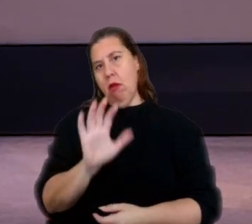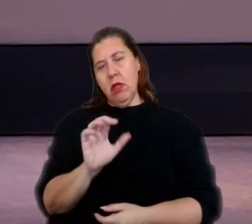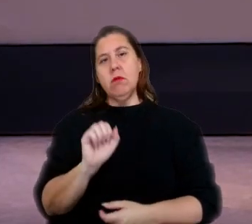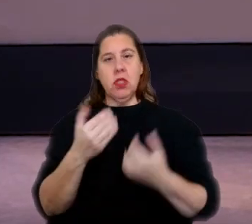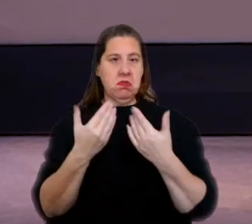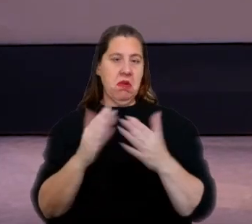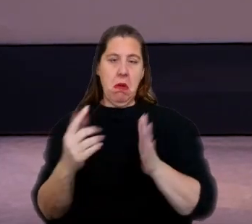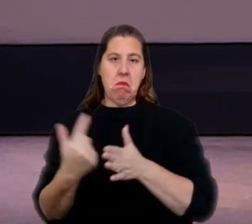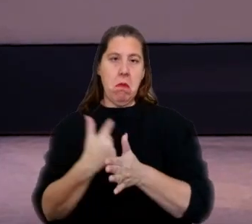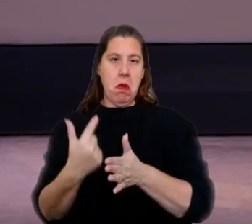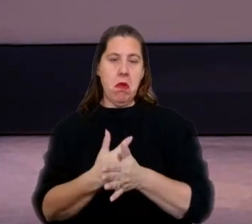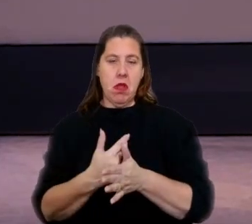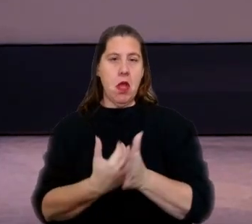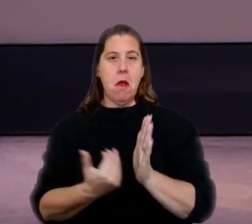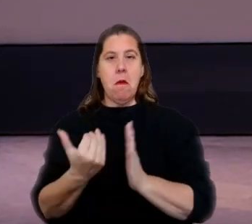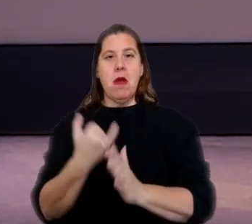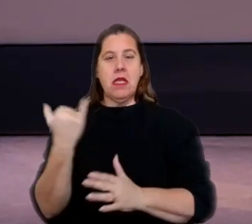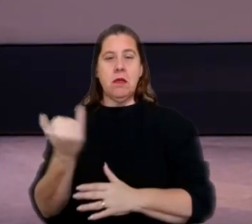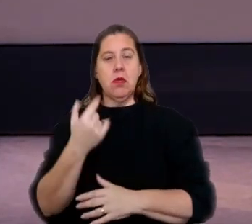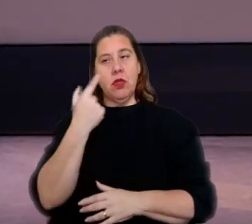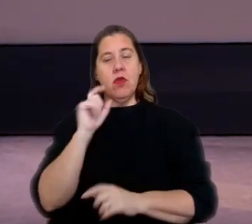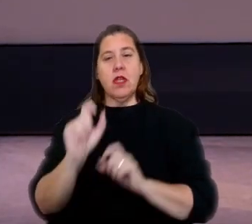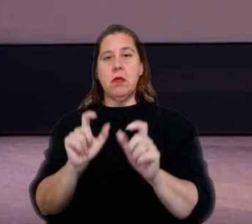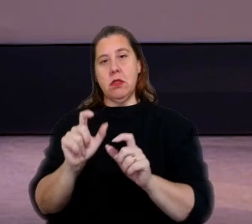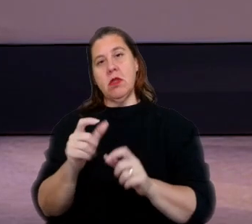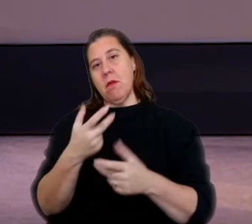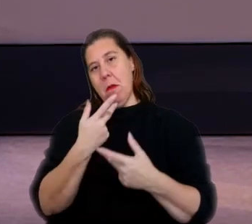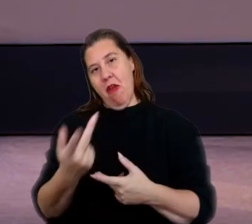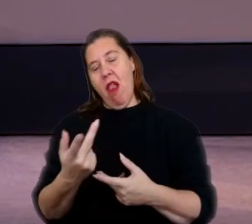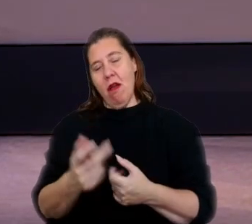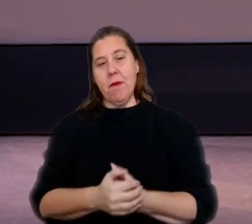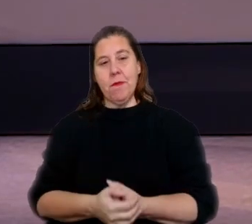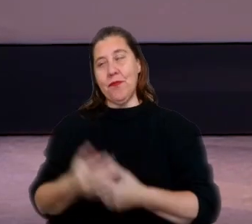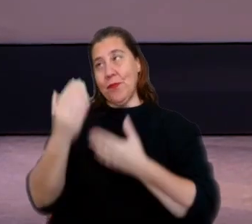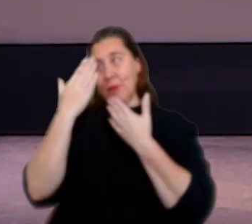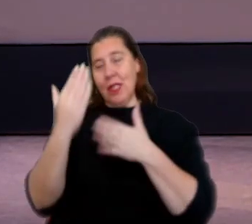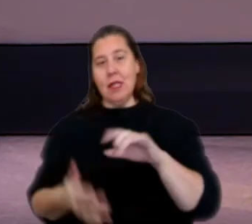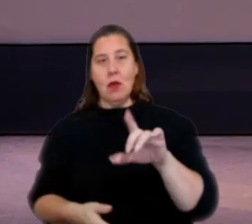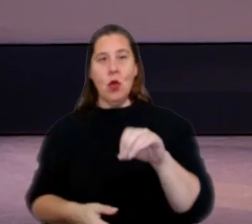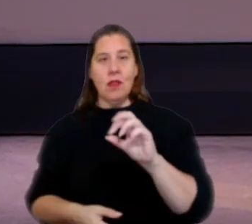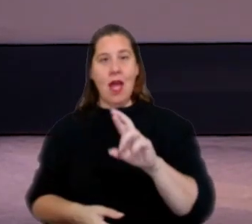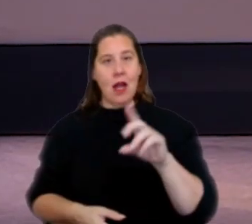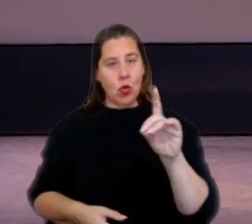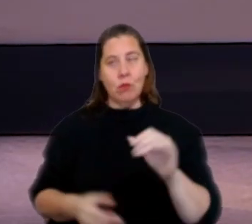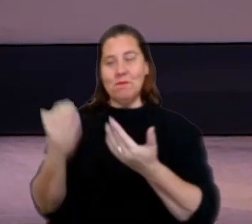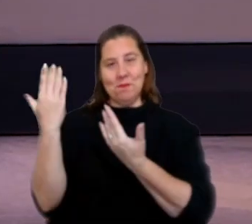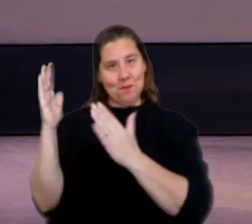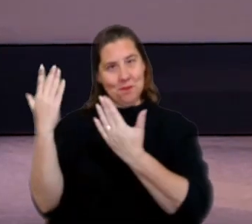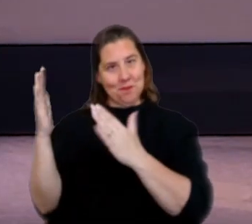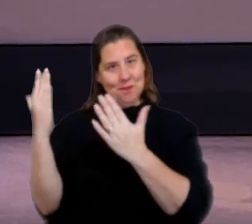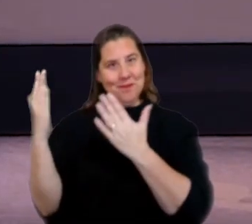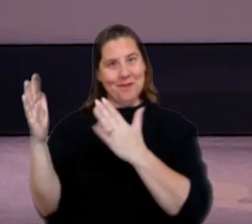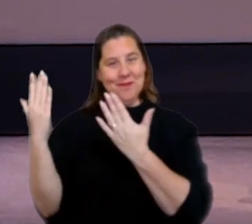e acho que é isso, acho que a gente pode abrir para as perguntas, acho que a parte mais importante é ouvir o que o pessoal tem a dizer. Beleza, obrigada, Leonardo. Eu que agradeço.